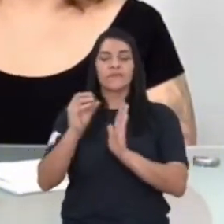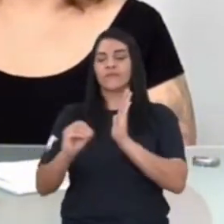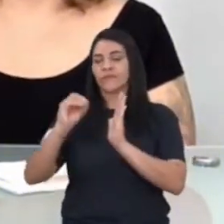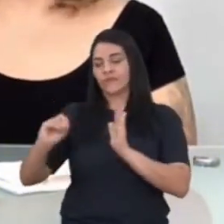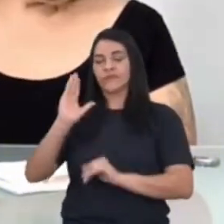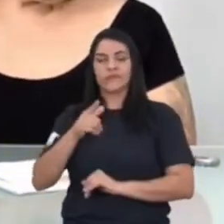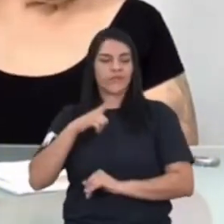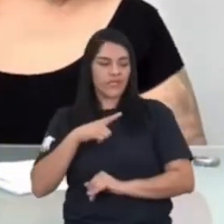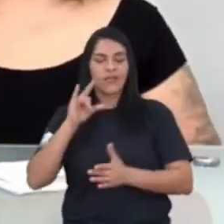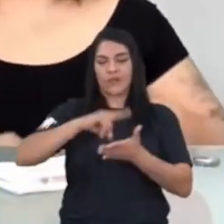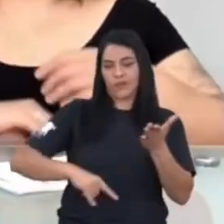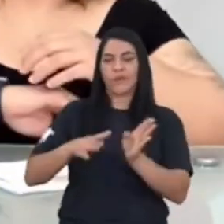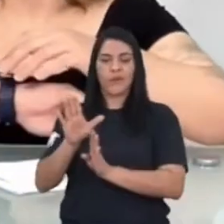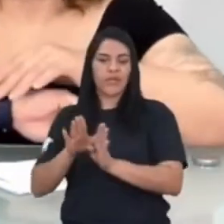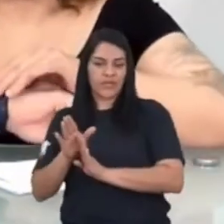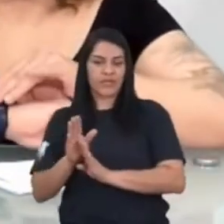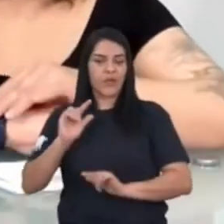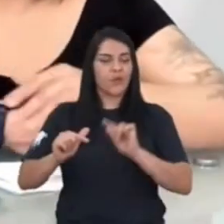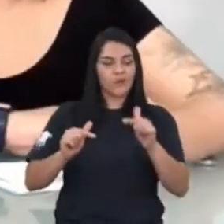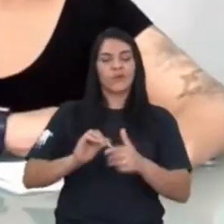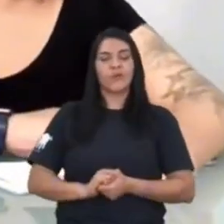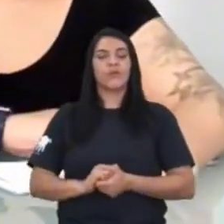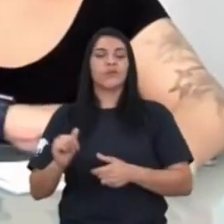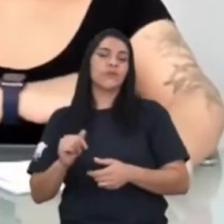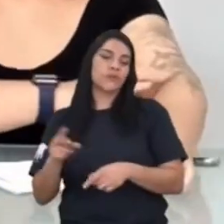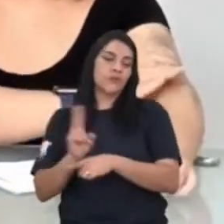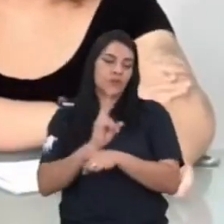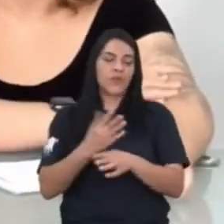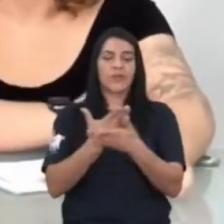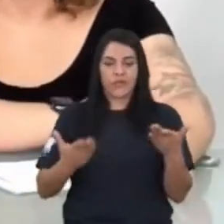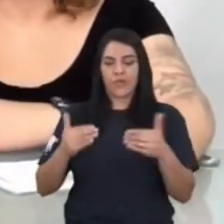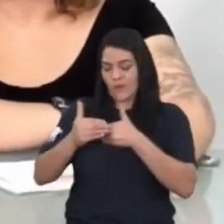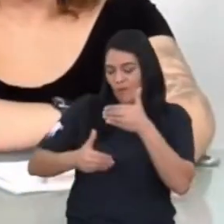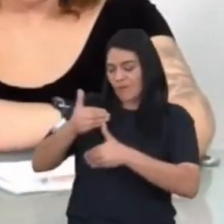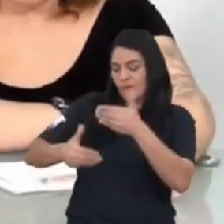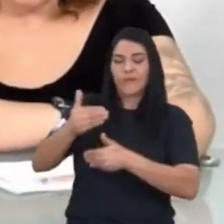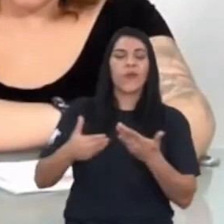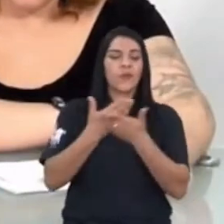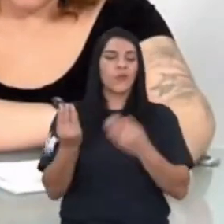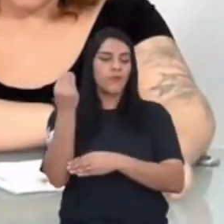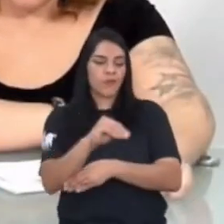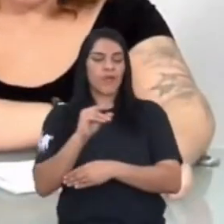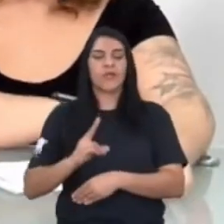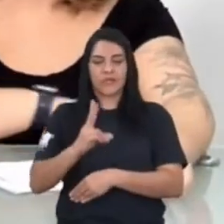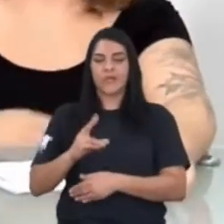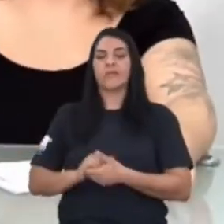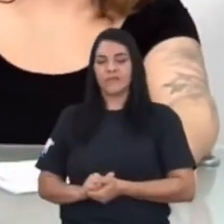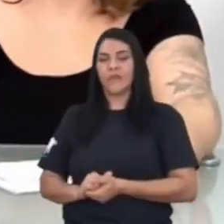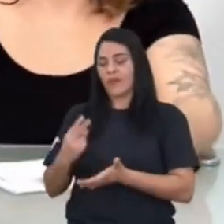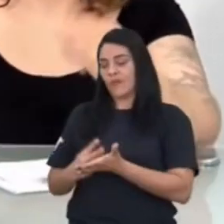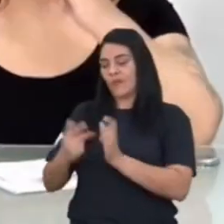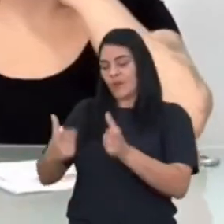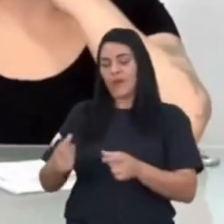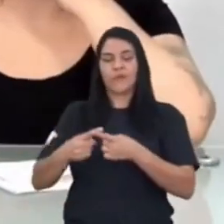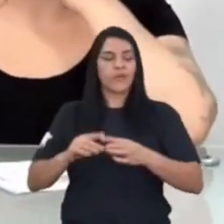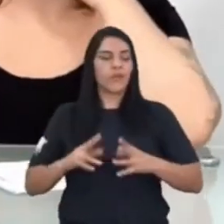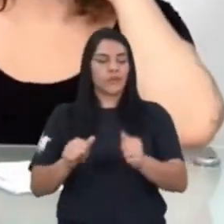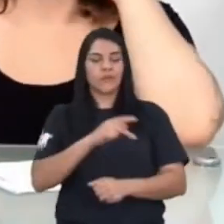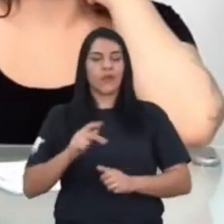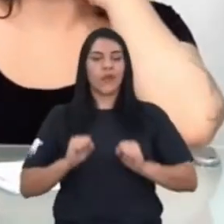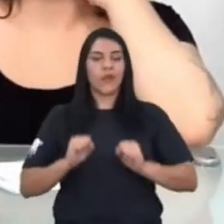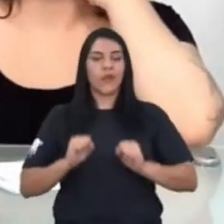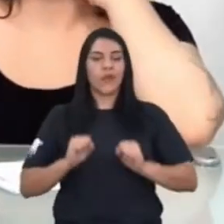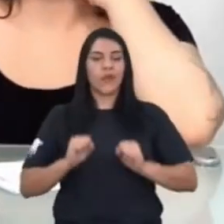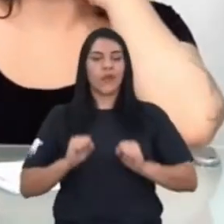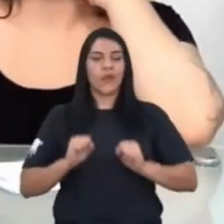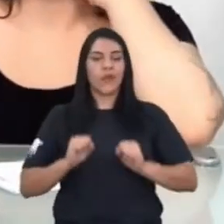e já temos lá o documento orientador. Os outros tutoriais, conforme nós vamos avançando, então nós vamos postar sempre lá neste local, porque todos os professores também podem acessar